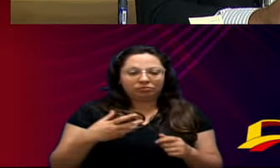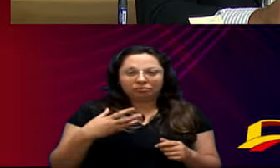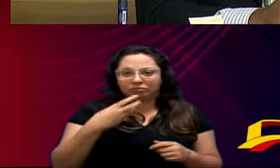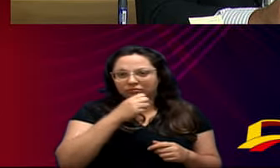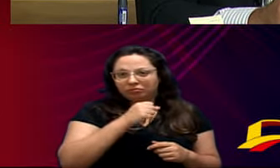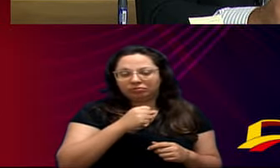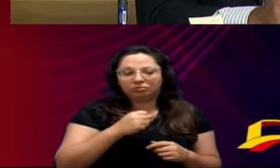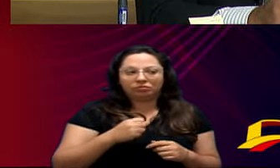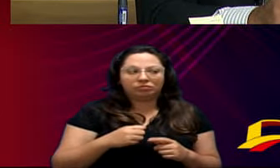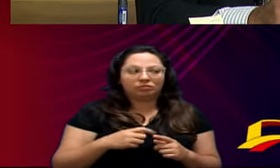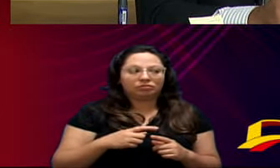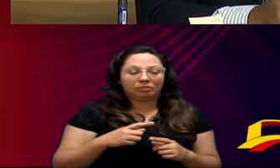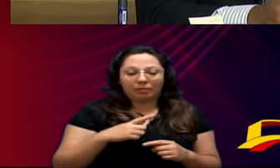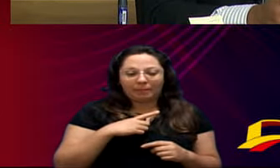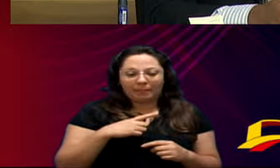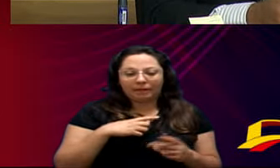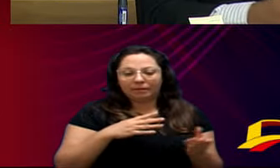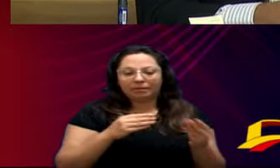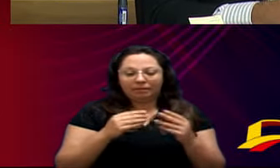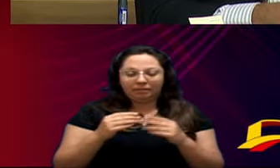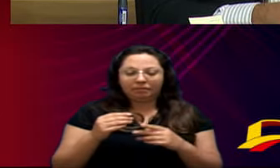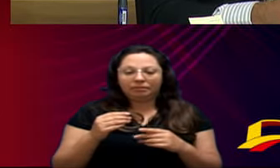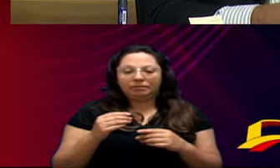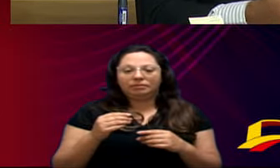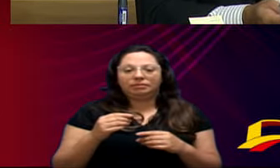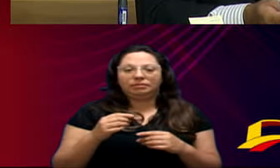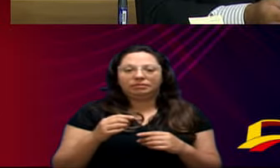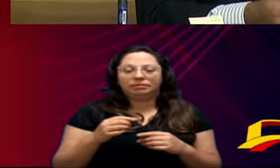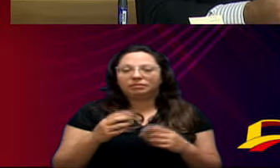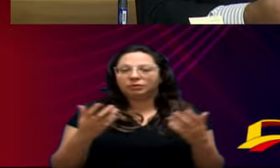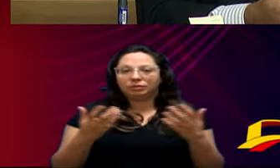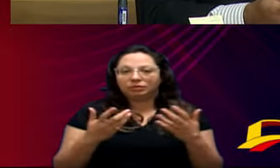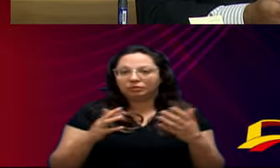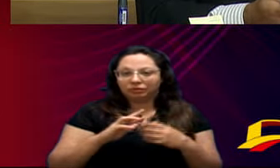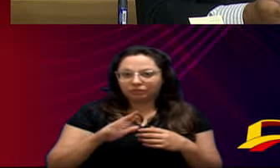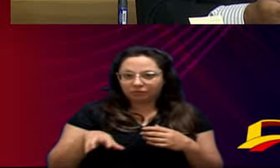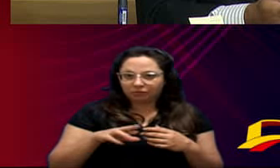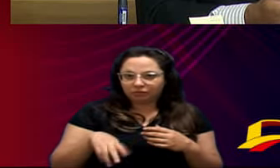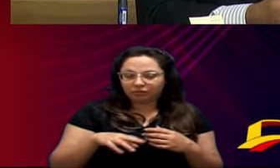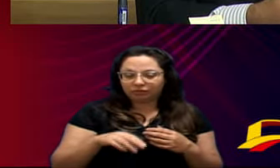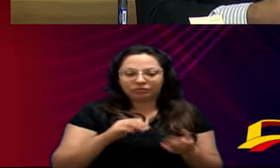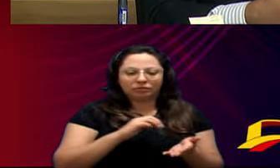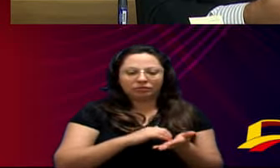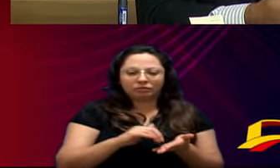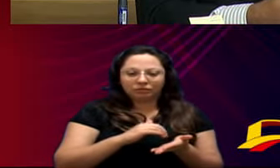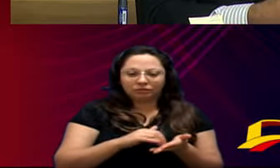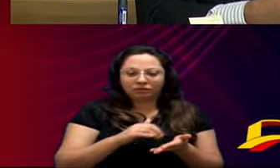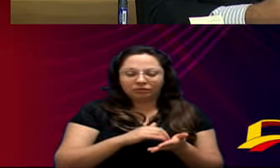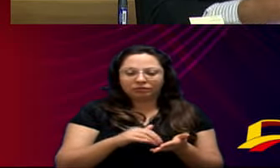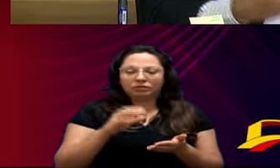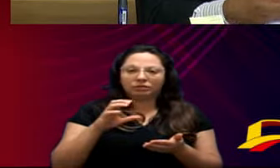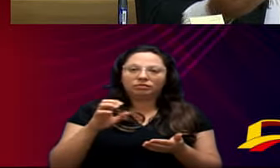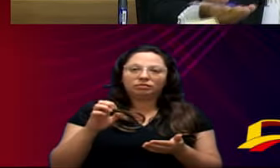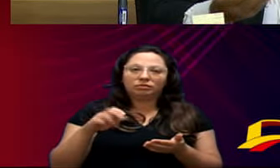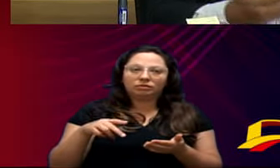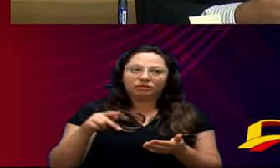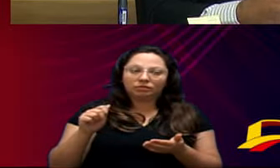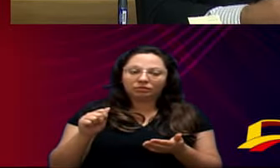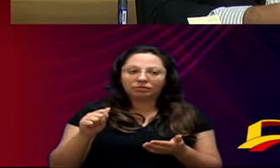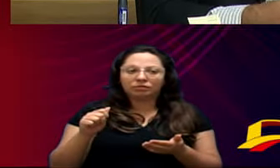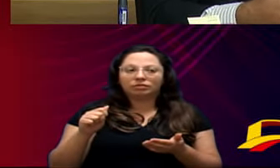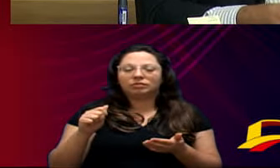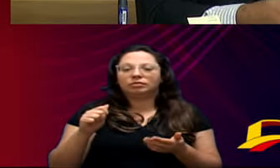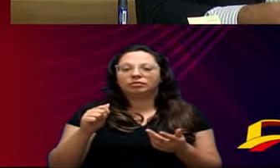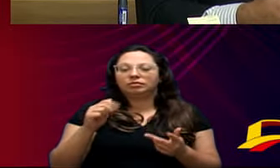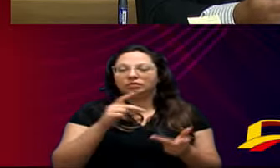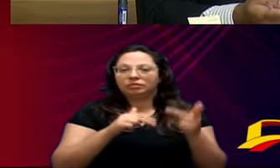secretária que a Virador que teve a ver essa secretaria mas hoje não é e tem uma uma secretaria a certo que faz serviços públicos né o